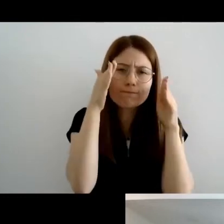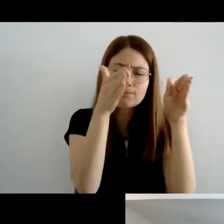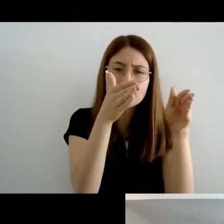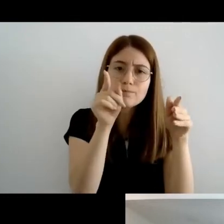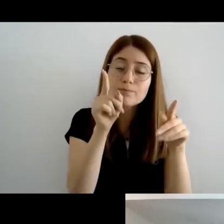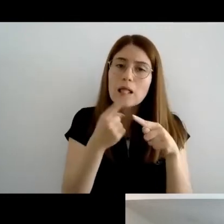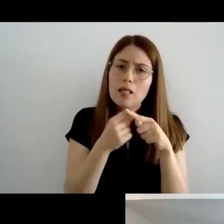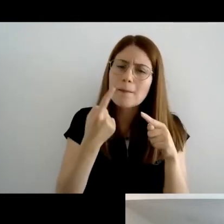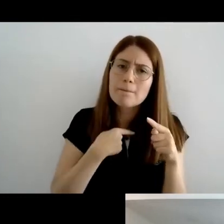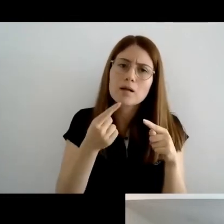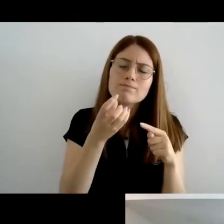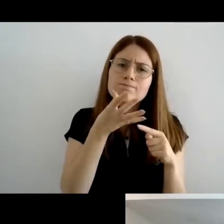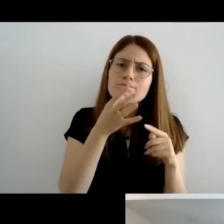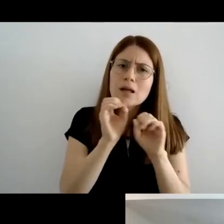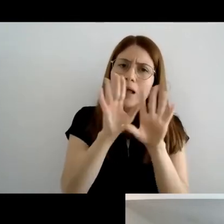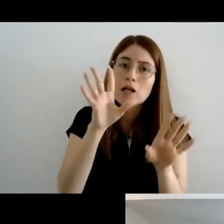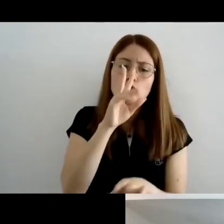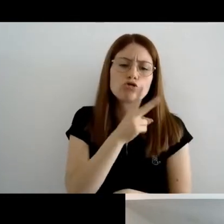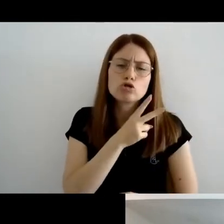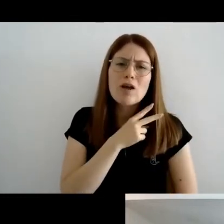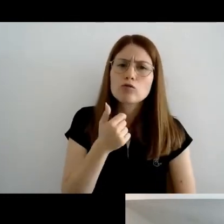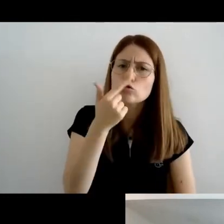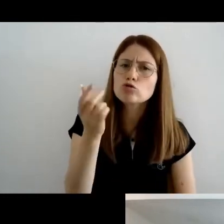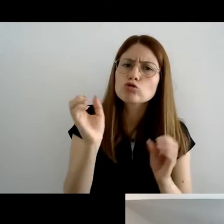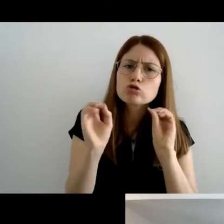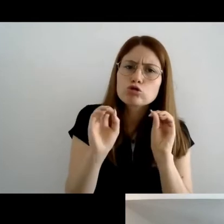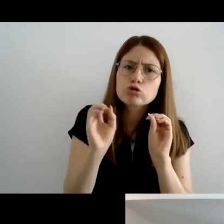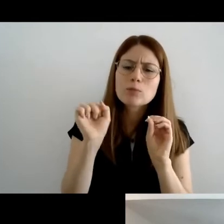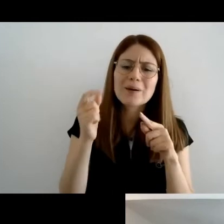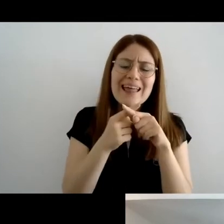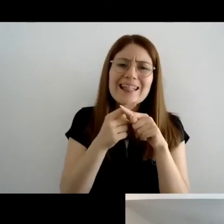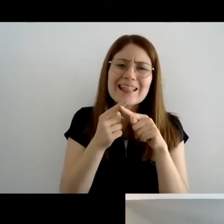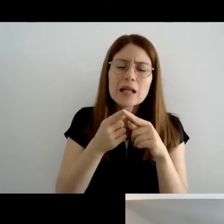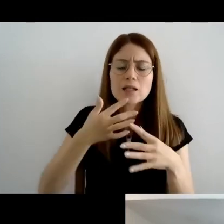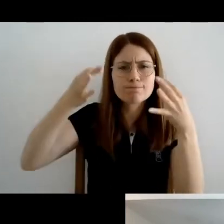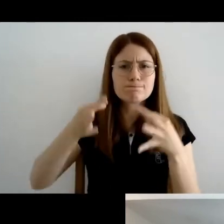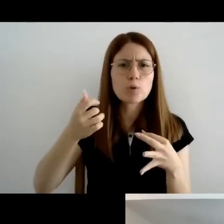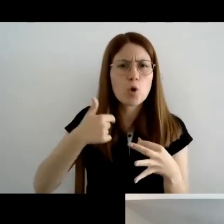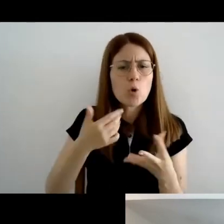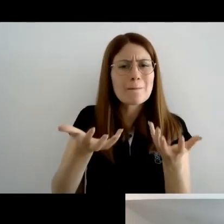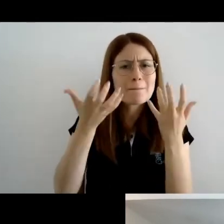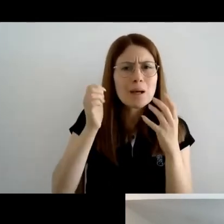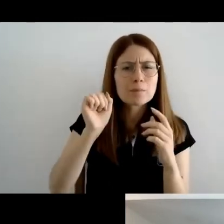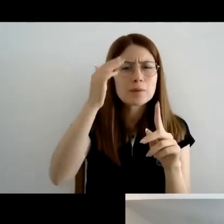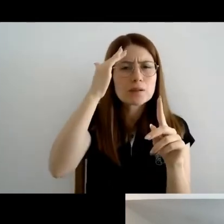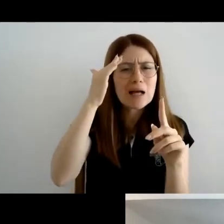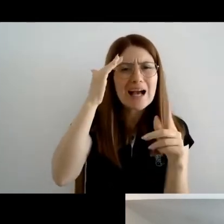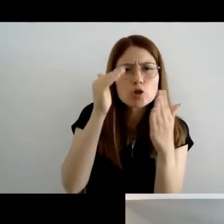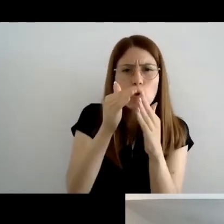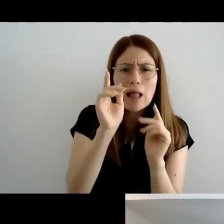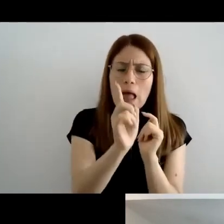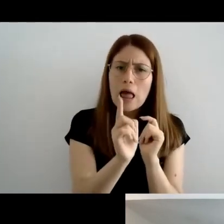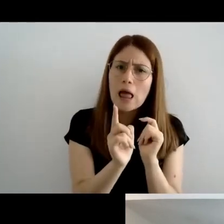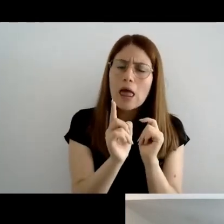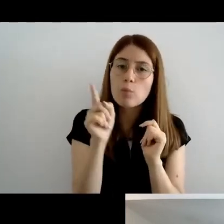transparente. Se o chefe não revela um interesse sincero no resultado da equipa, é